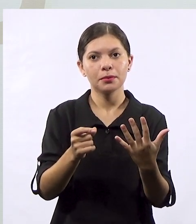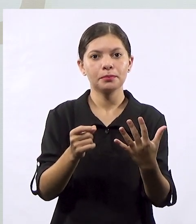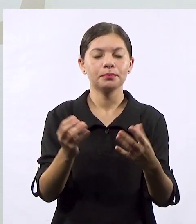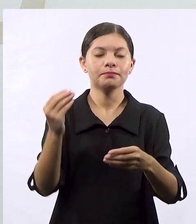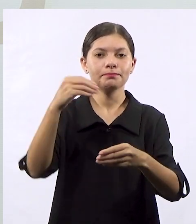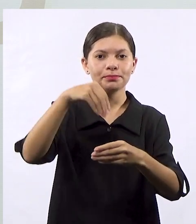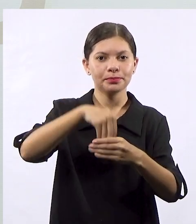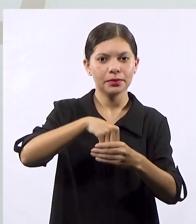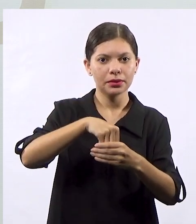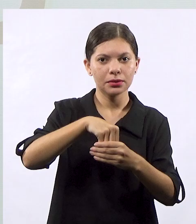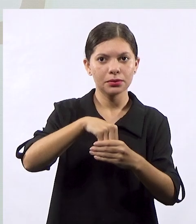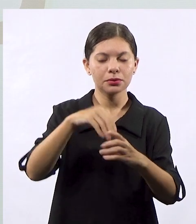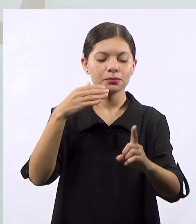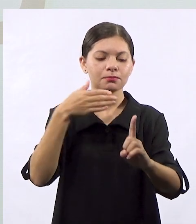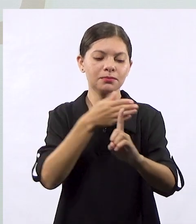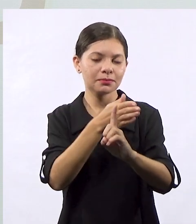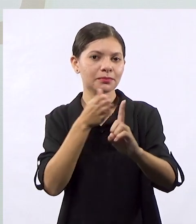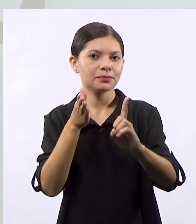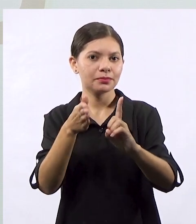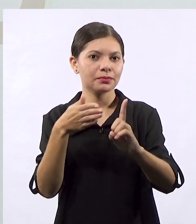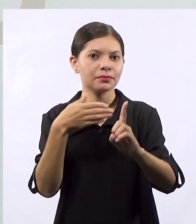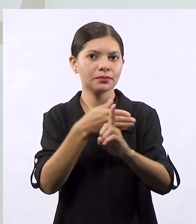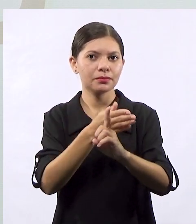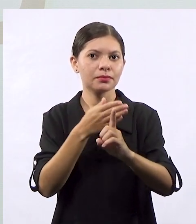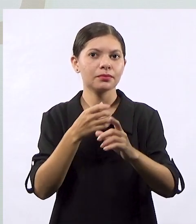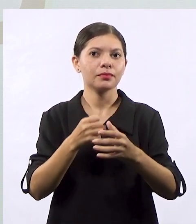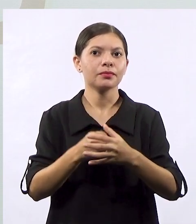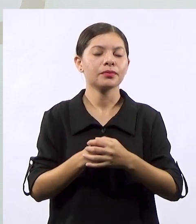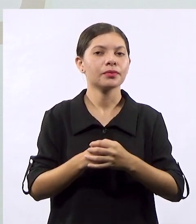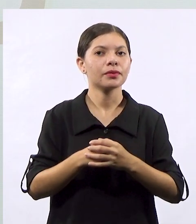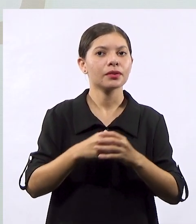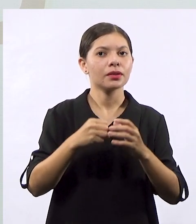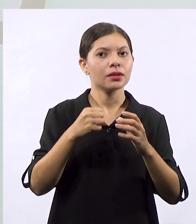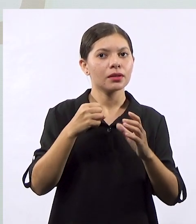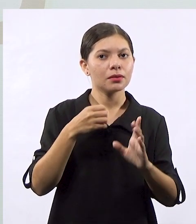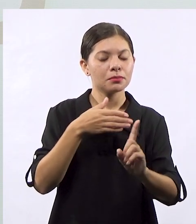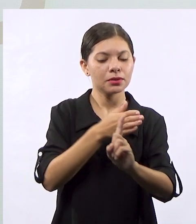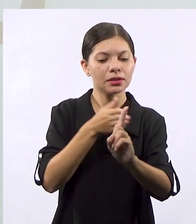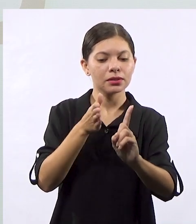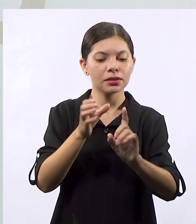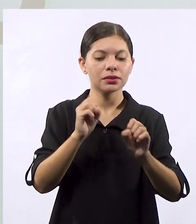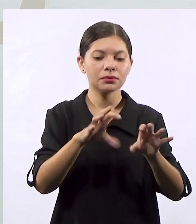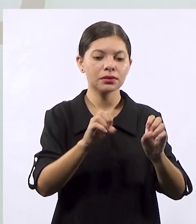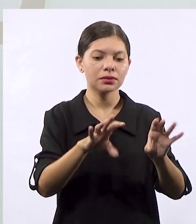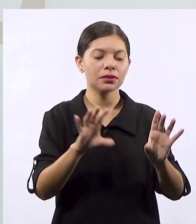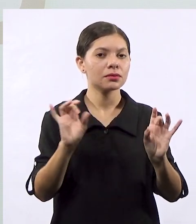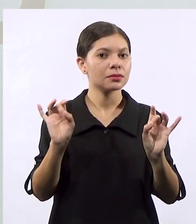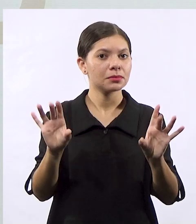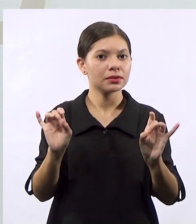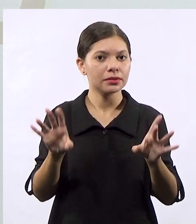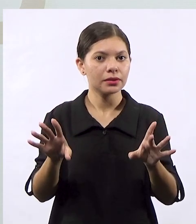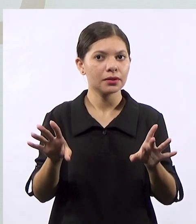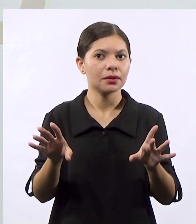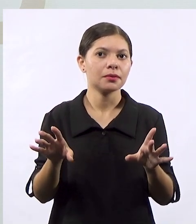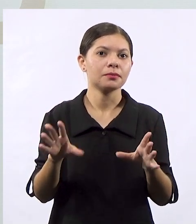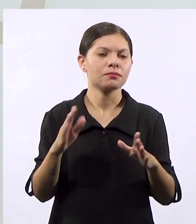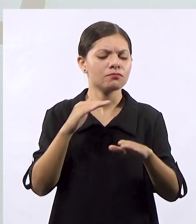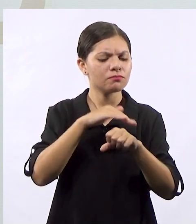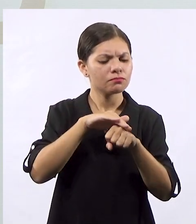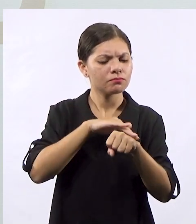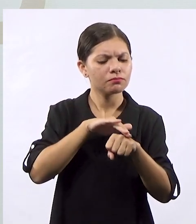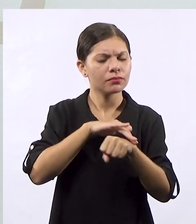etapa dentro das modalidades, dentro da modalidade da educação especial, dentro da modalidade, e elas podem